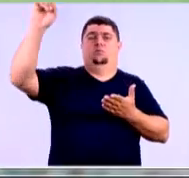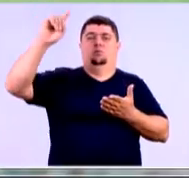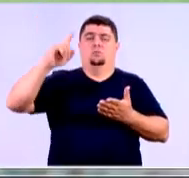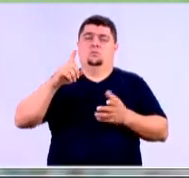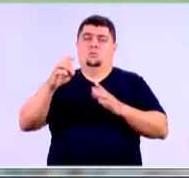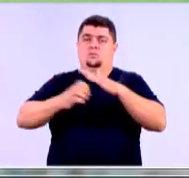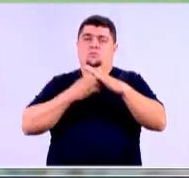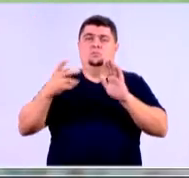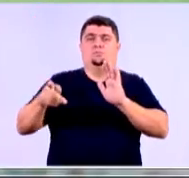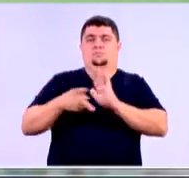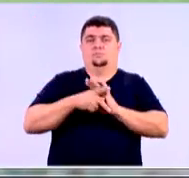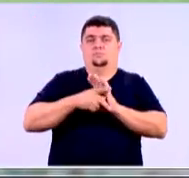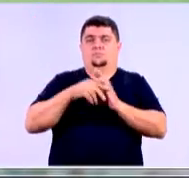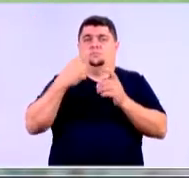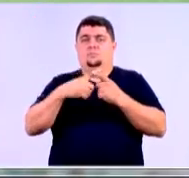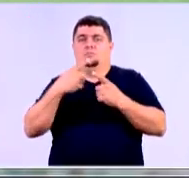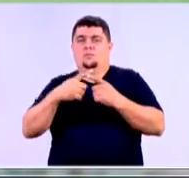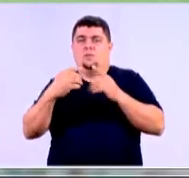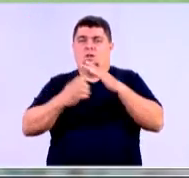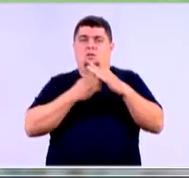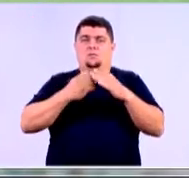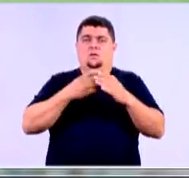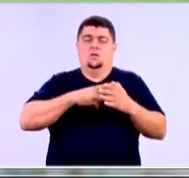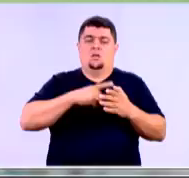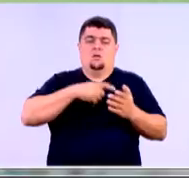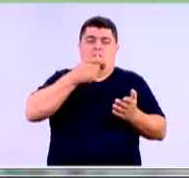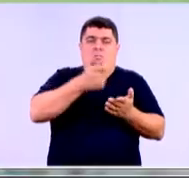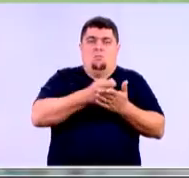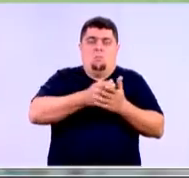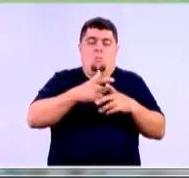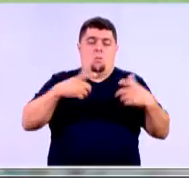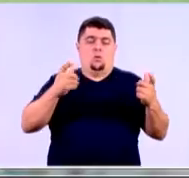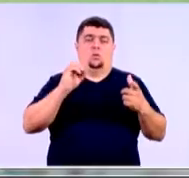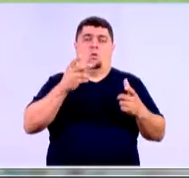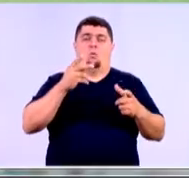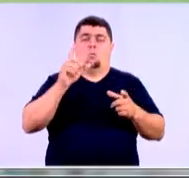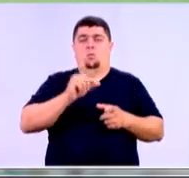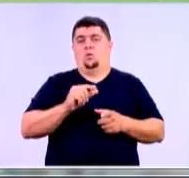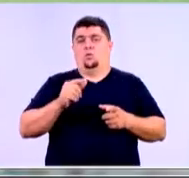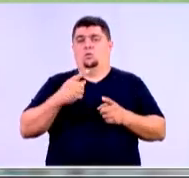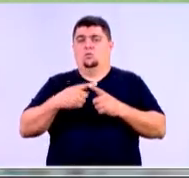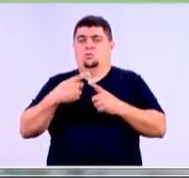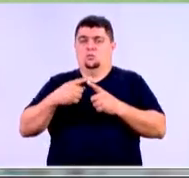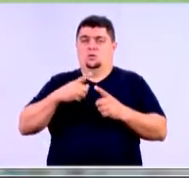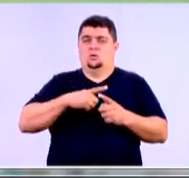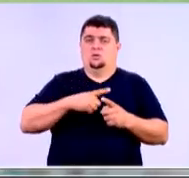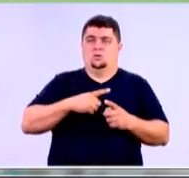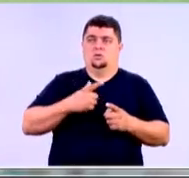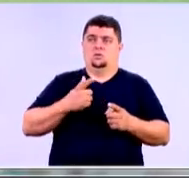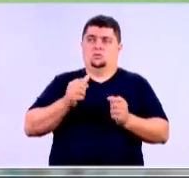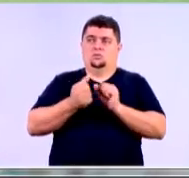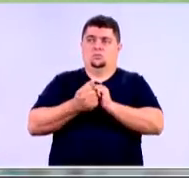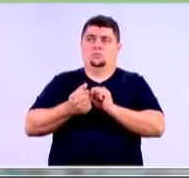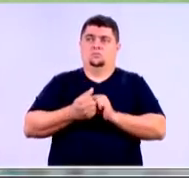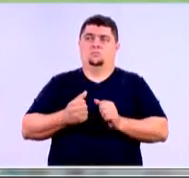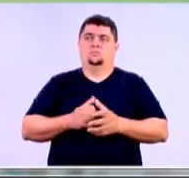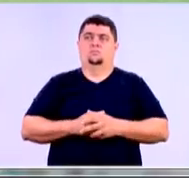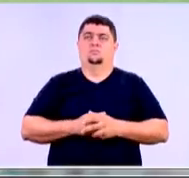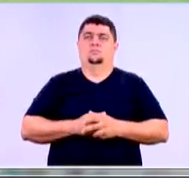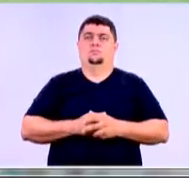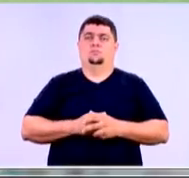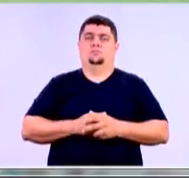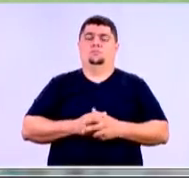né? Então, ou seja, a empresa vai ter muito ou pouca dívida para pagar no curto prazo frente ao capital de terceiros que está investido nela. Aqui, né, a gente tem